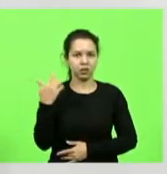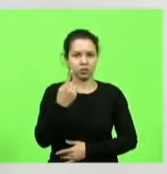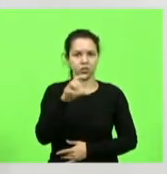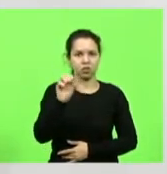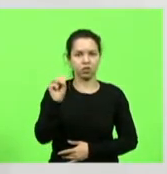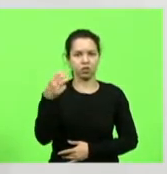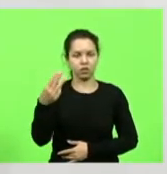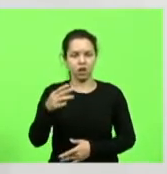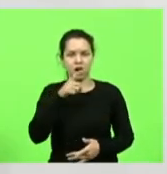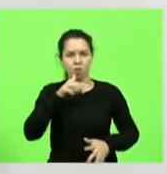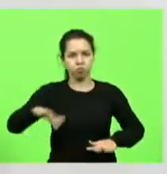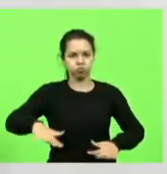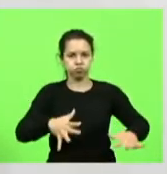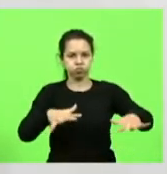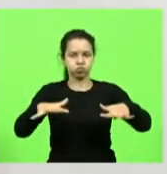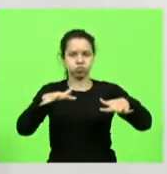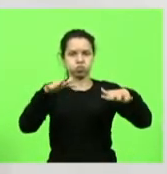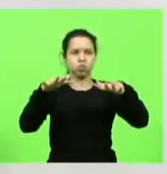lá.